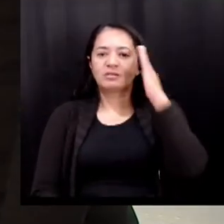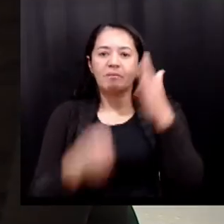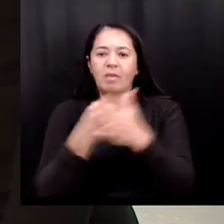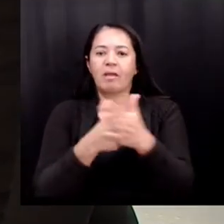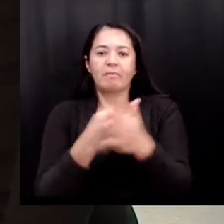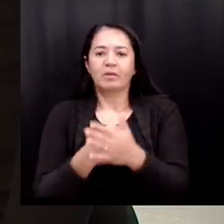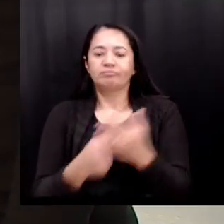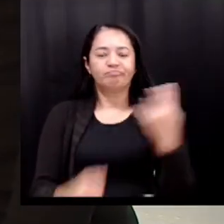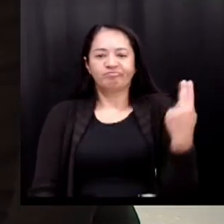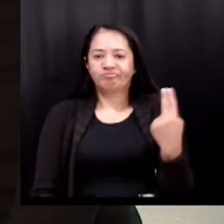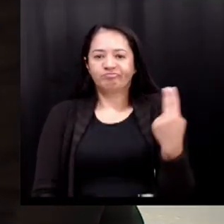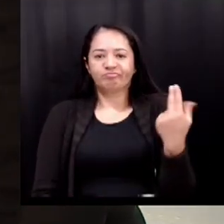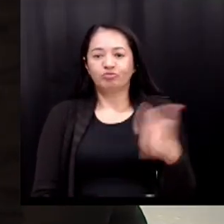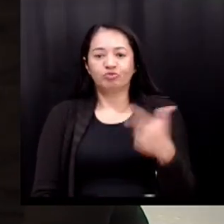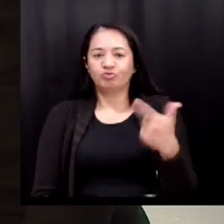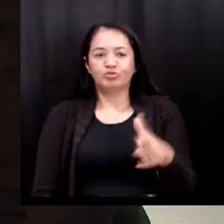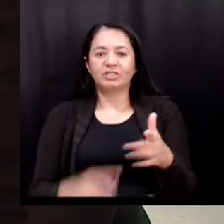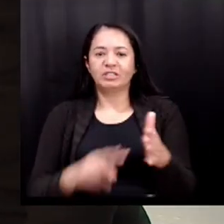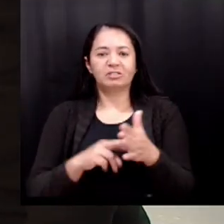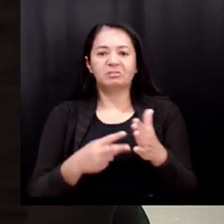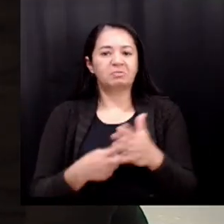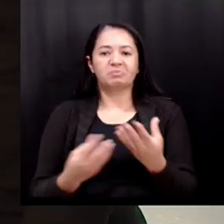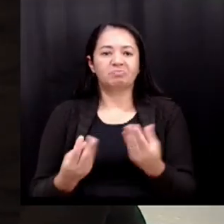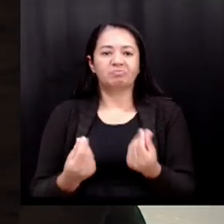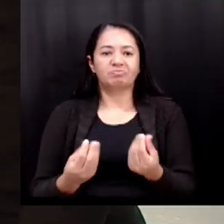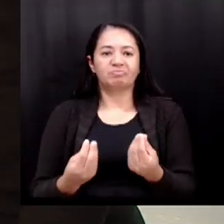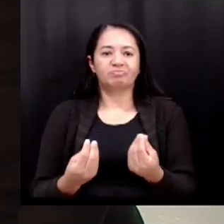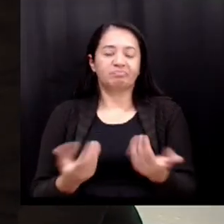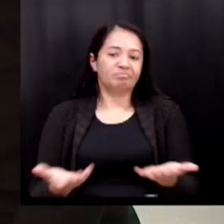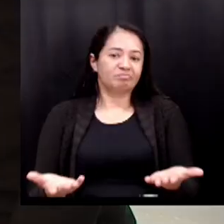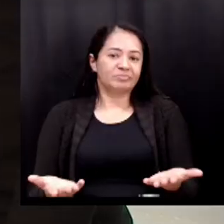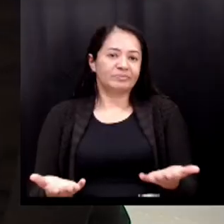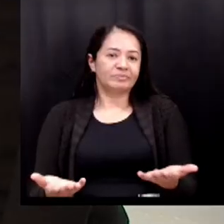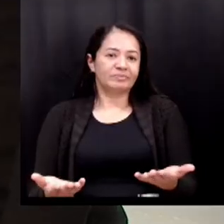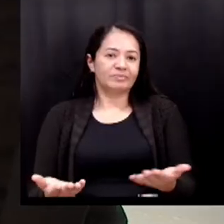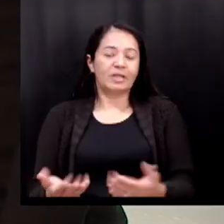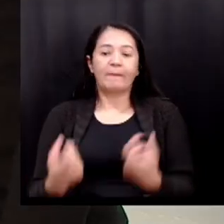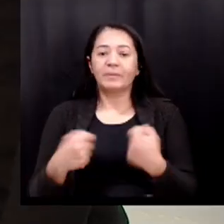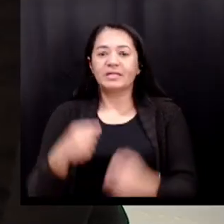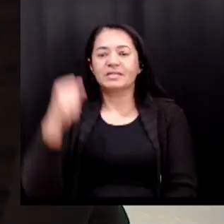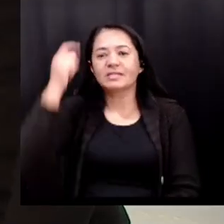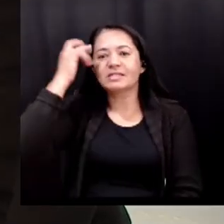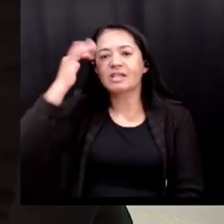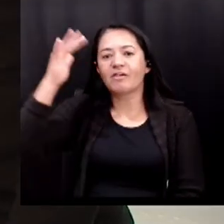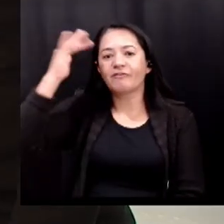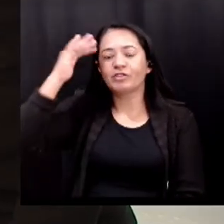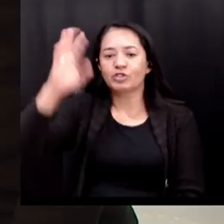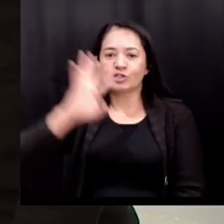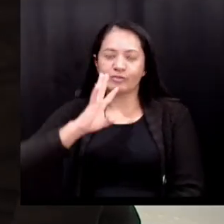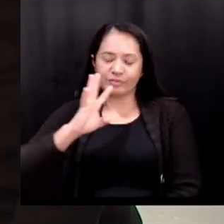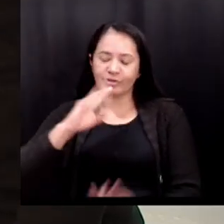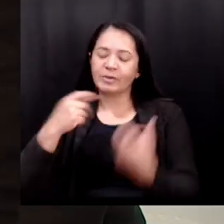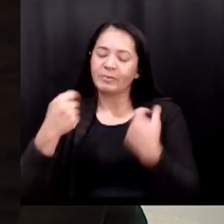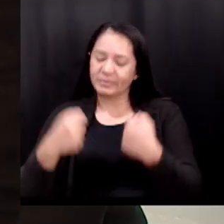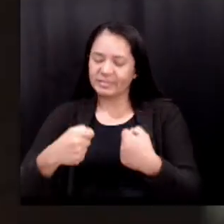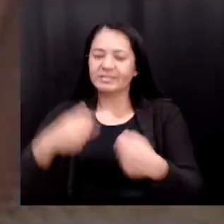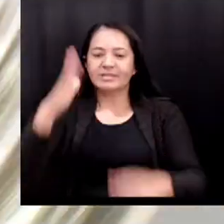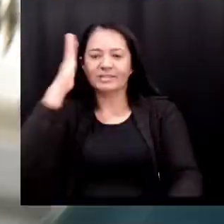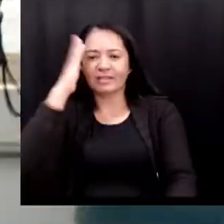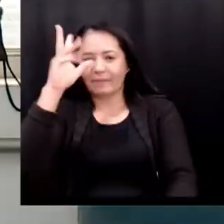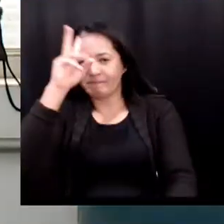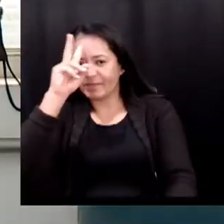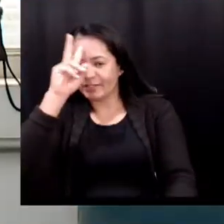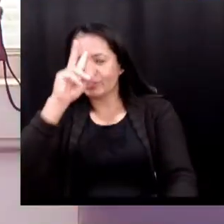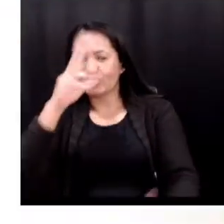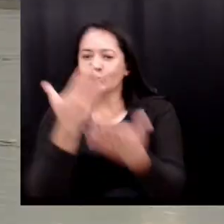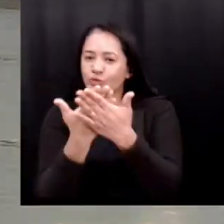na trocação, né? E não saber a filosofia do negócio. Então tem que saber a história, tem que estudar bastante.